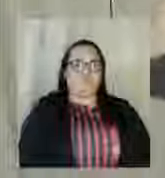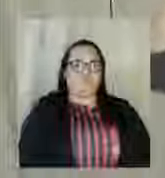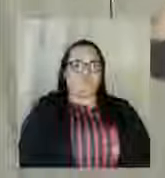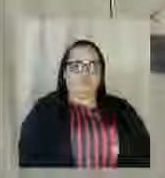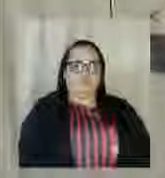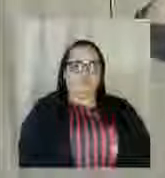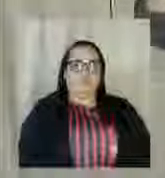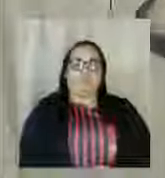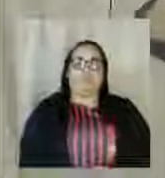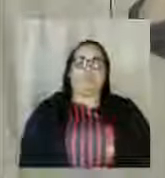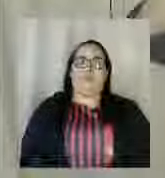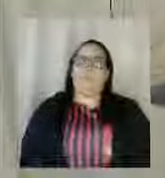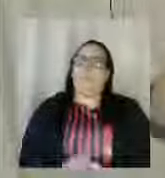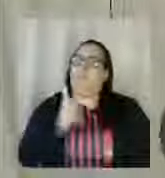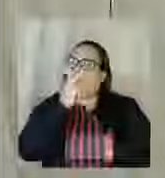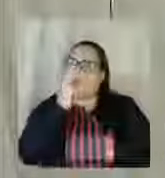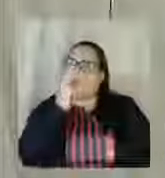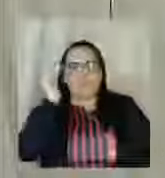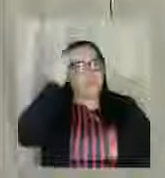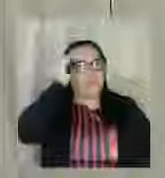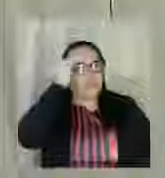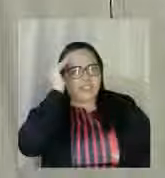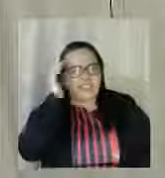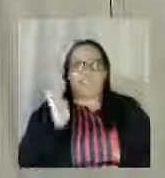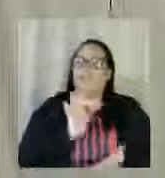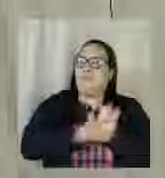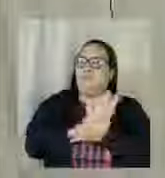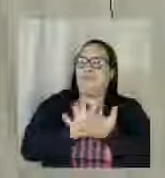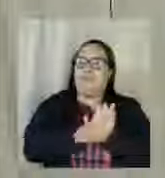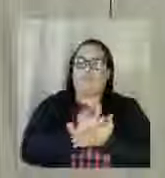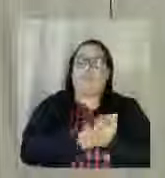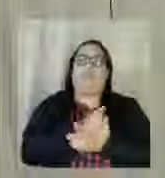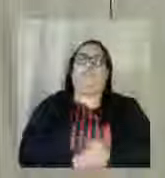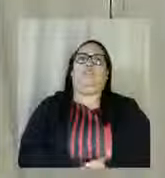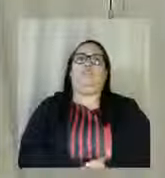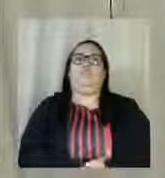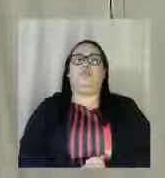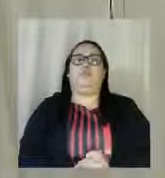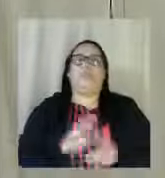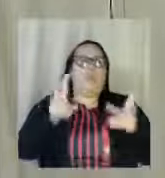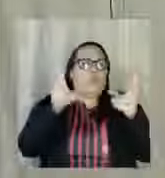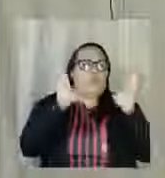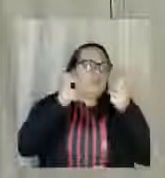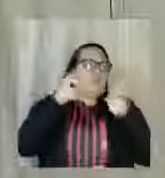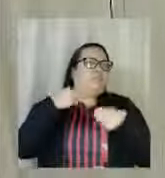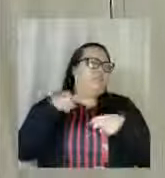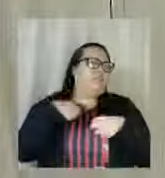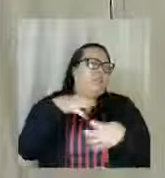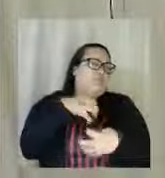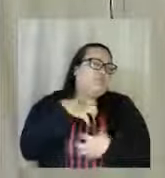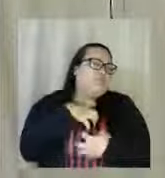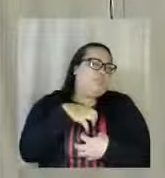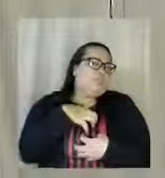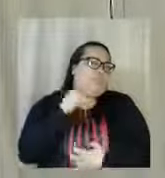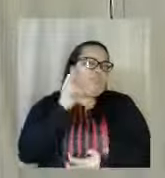Mas parecia que o professor não entendia. E só via, eu não prestava atenção no que eu sentia.